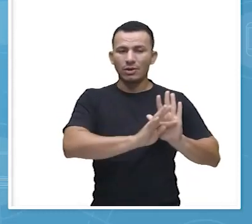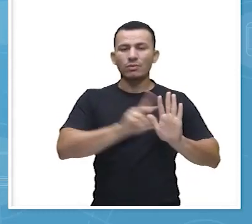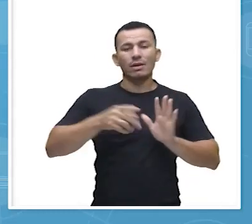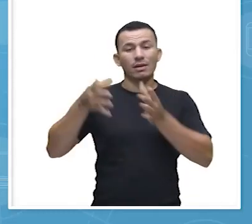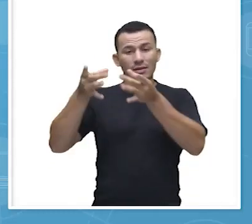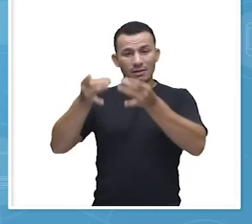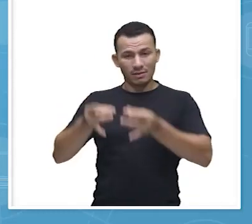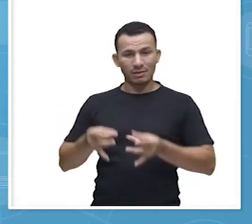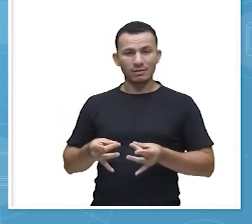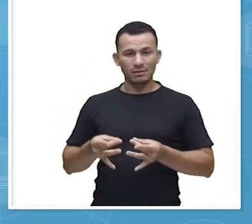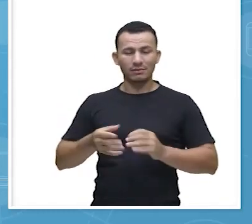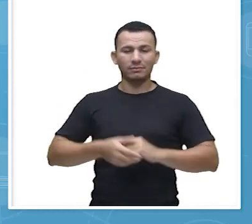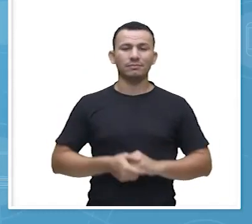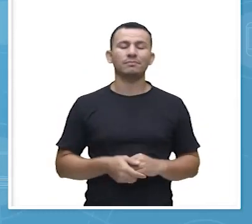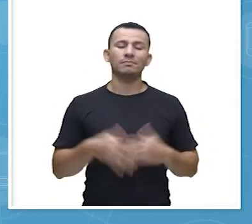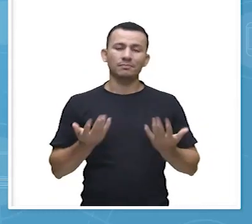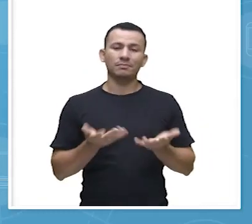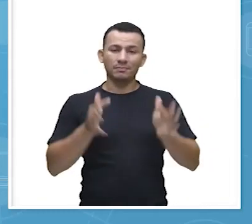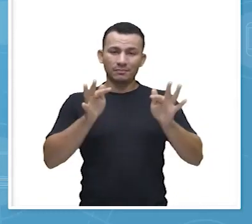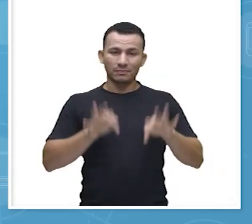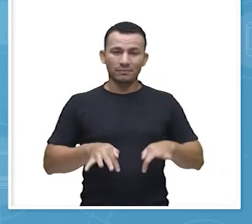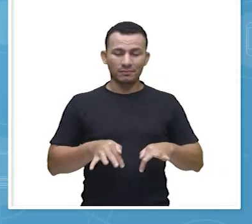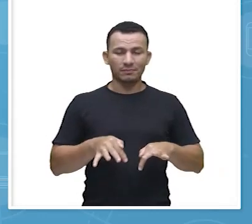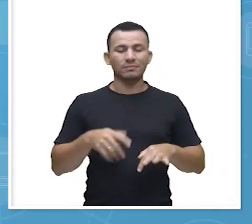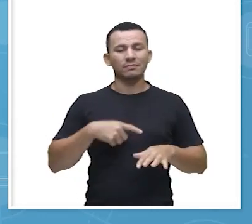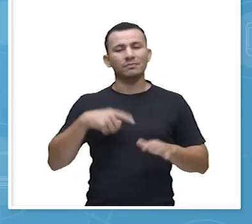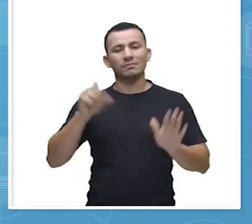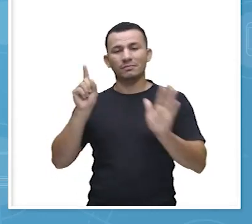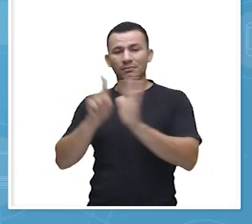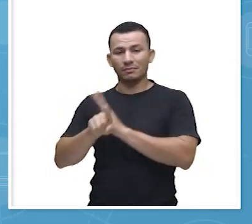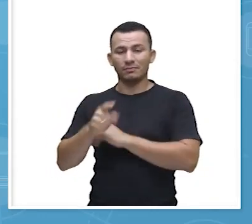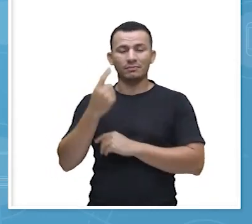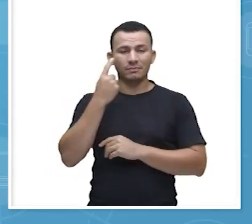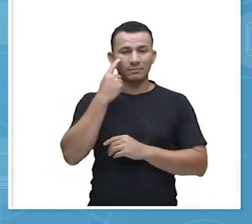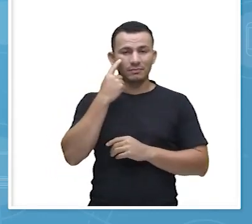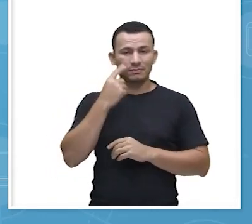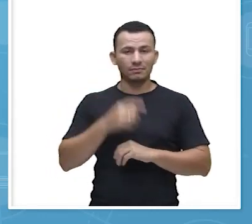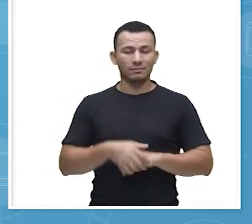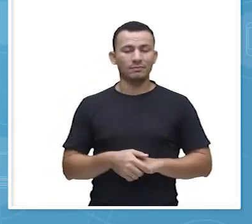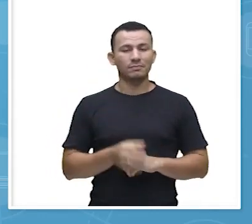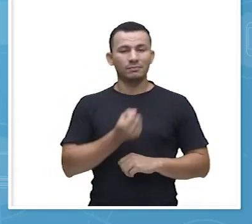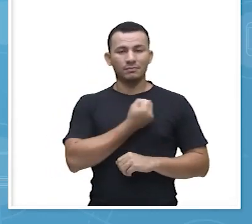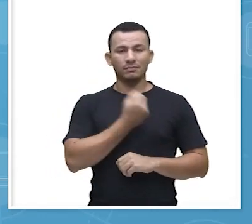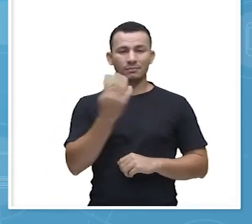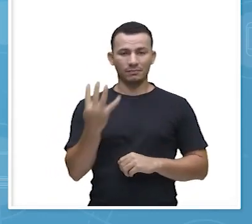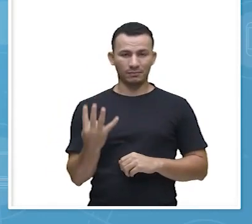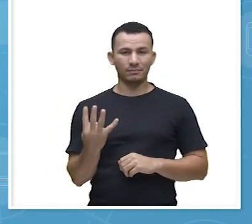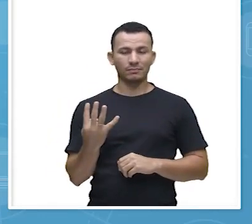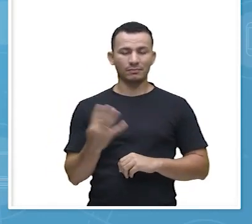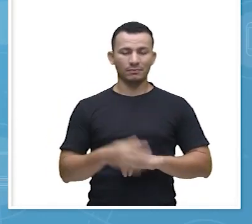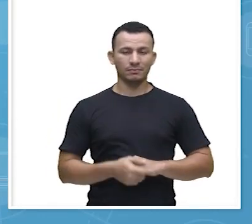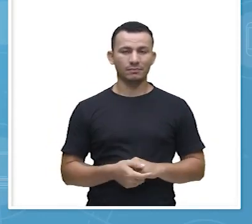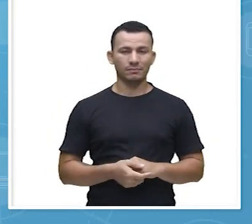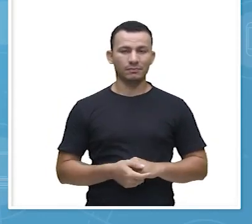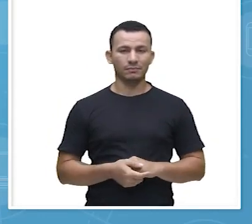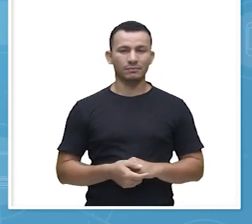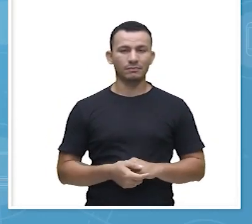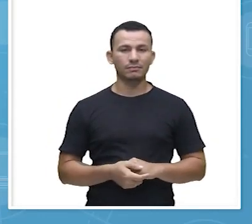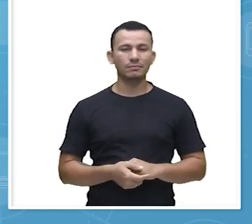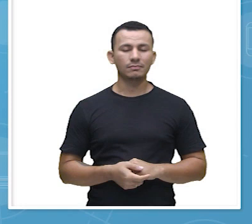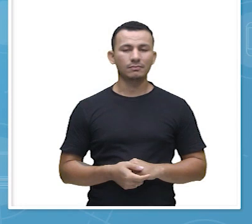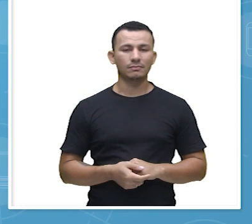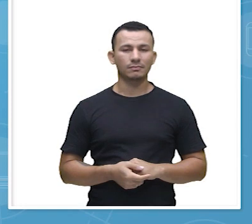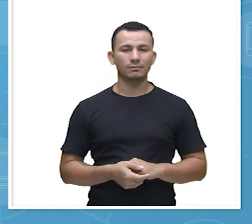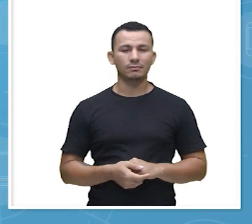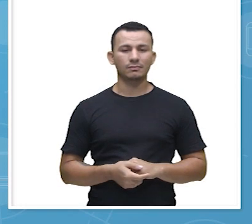Para finalizar a nossa aula, a última questão aparece aí para nós, questão de número 4. Olhem aí. A